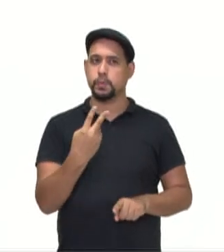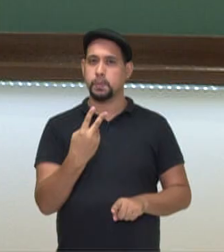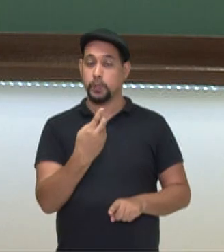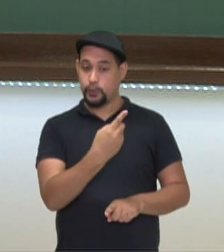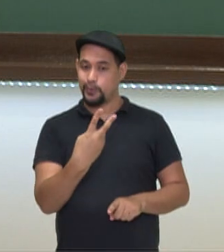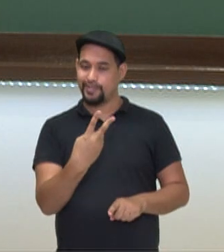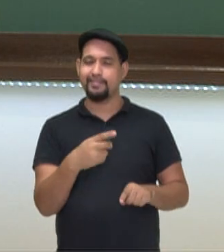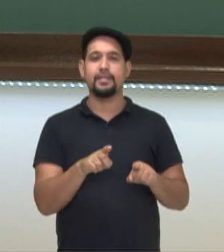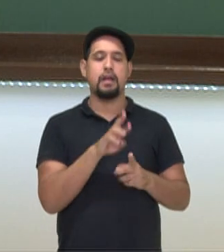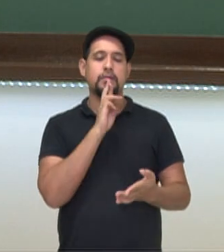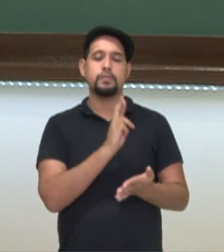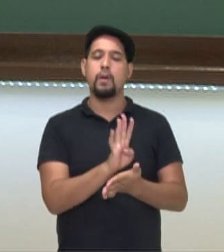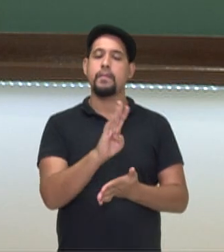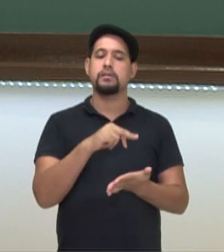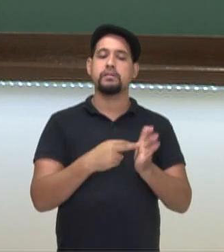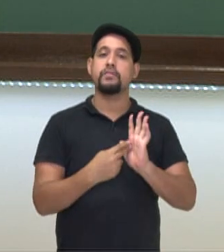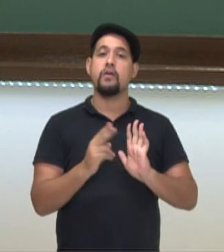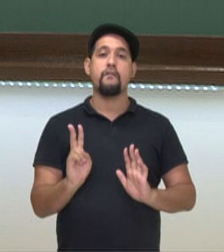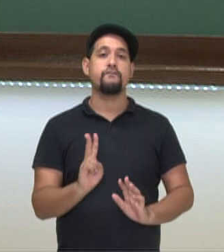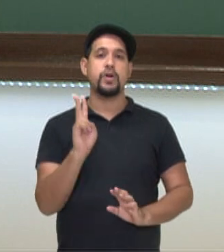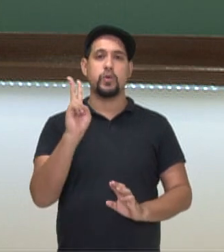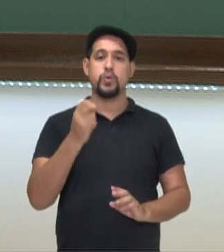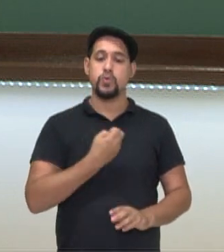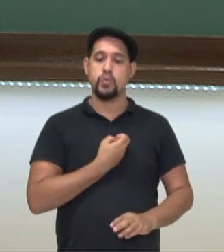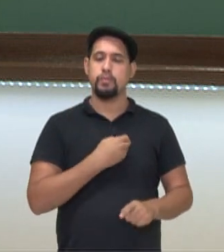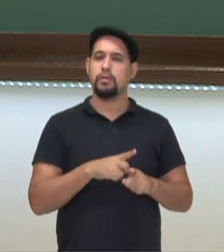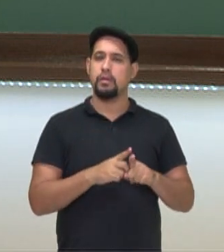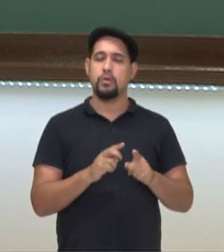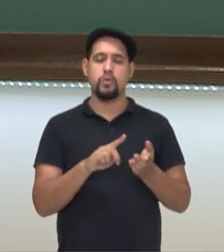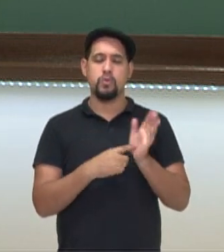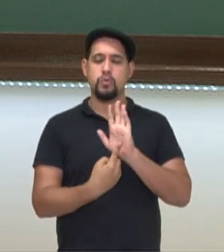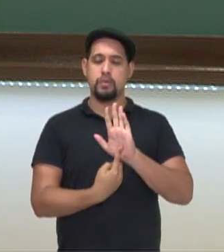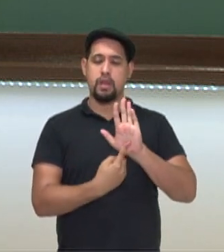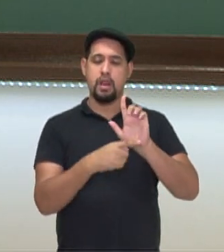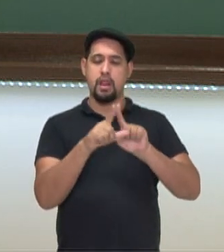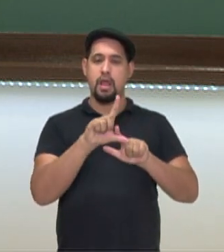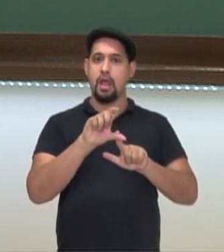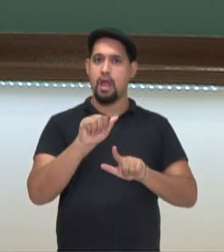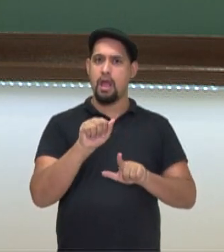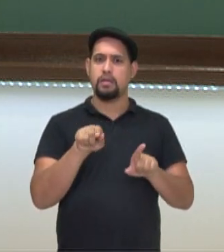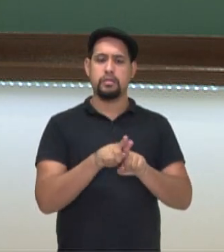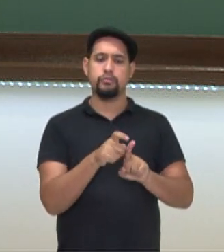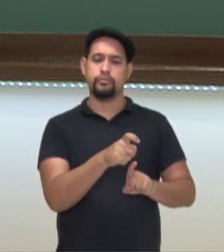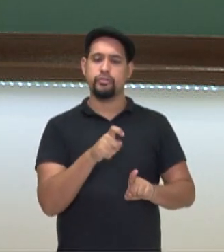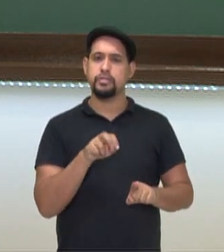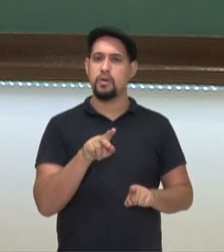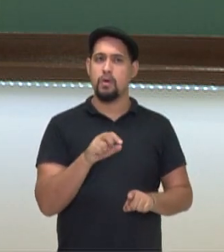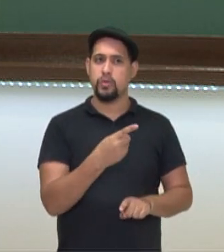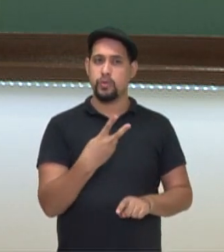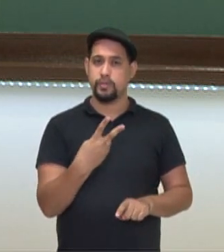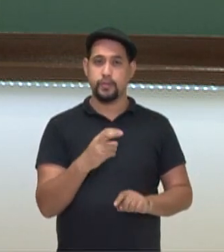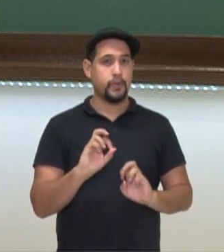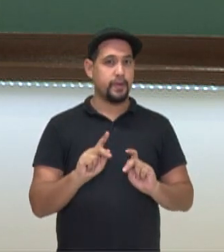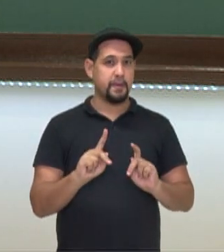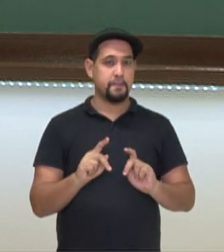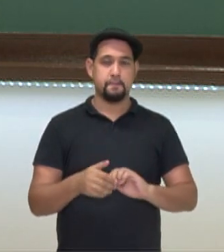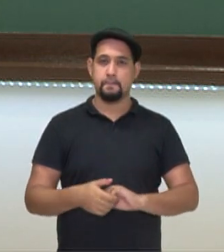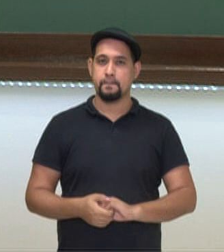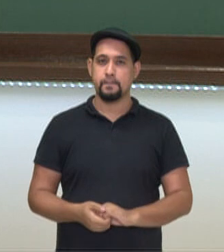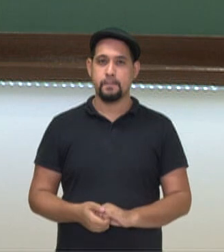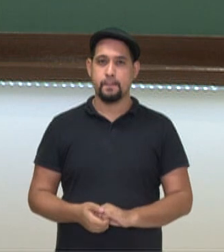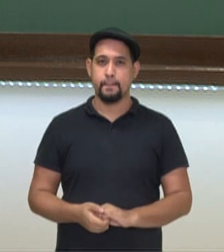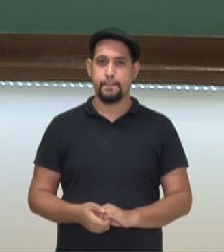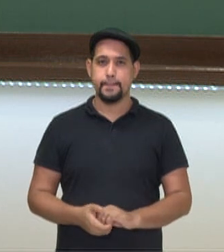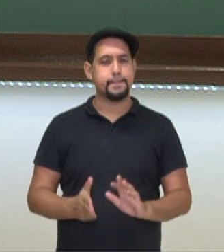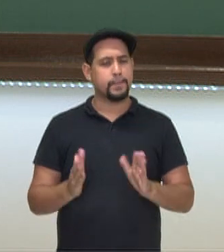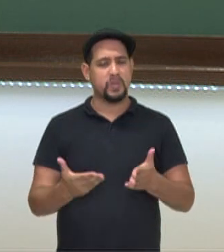Então, a resposta da B é o valor numérico das expressões da letra A quando x vale 12. Tá?